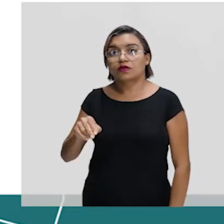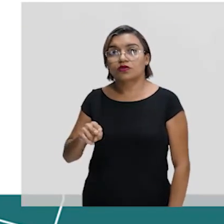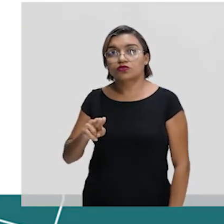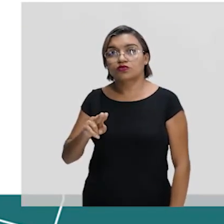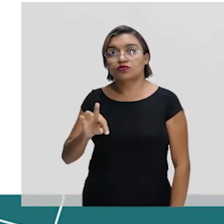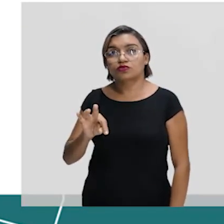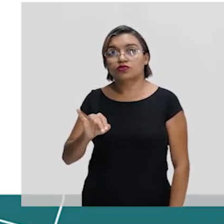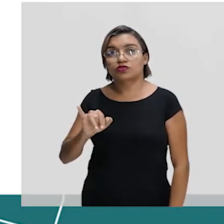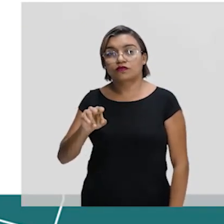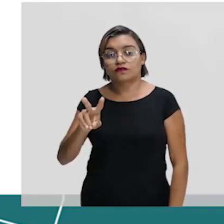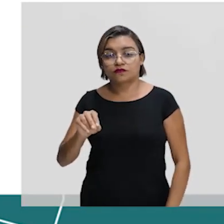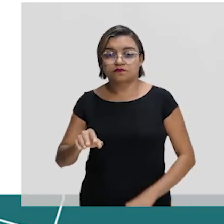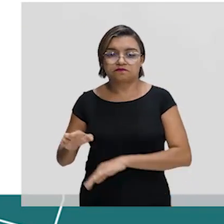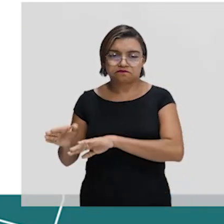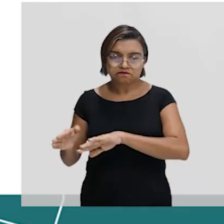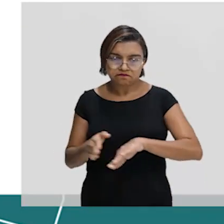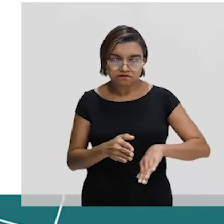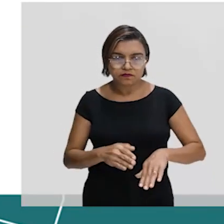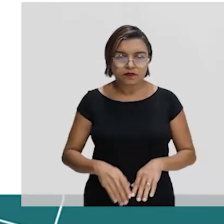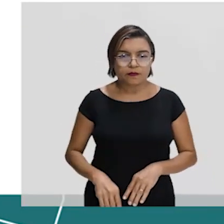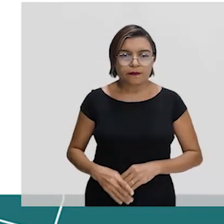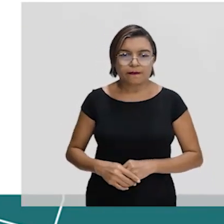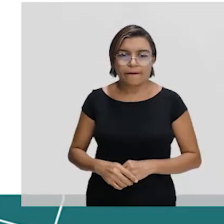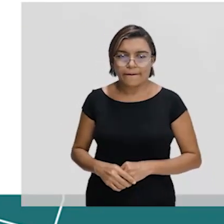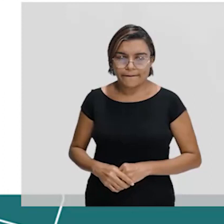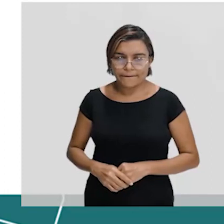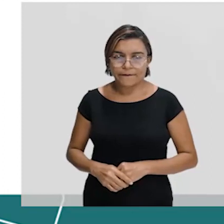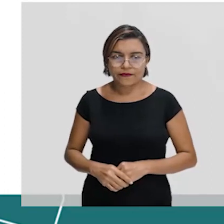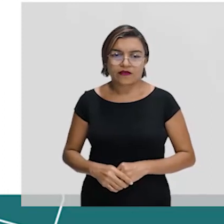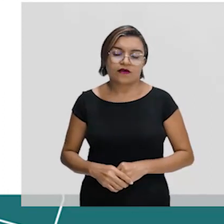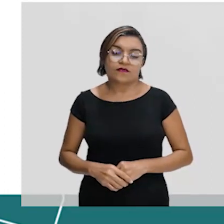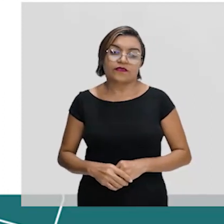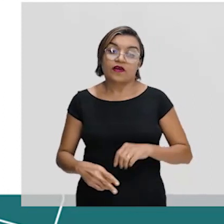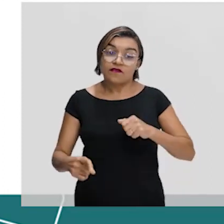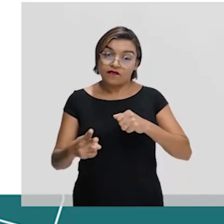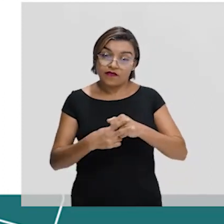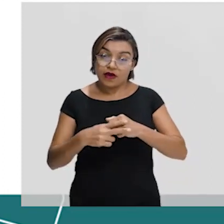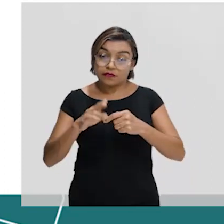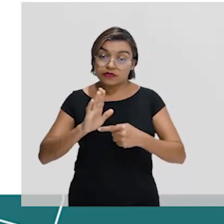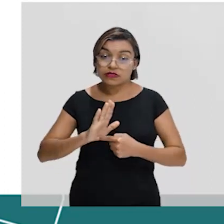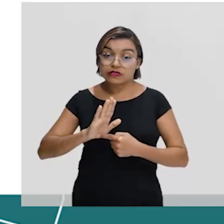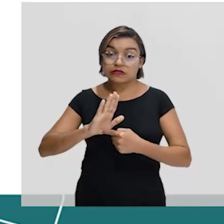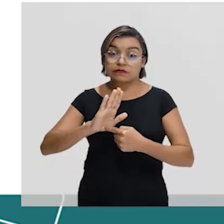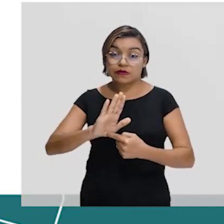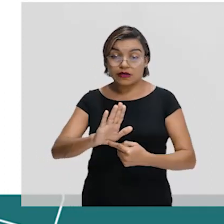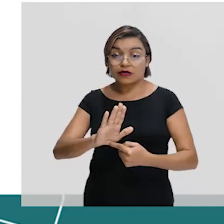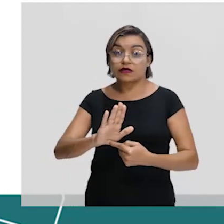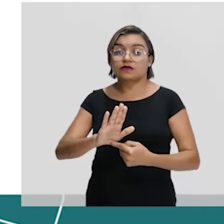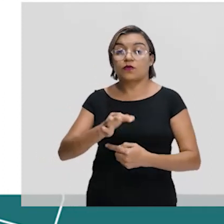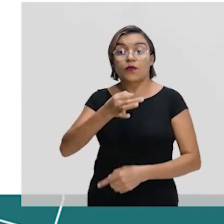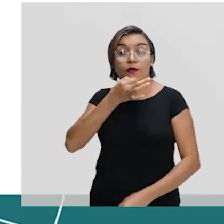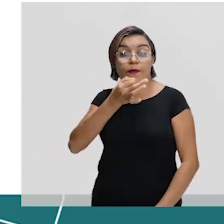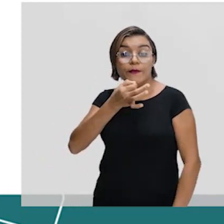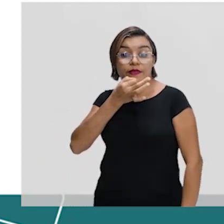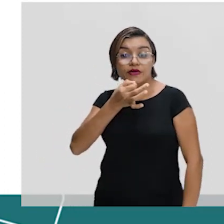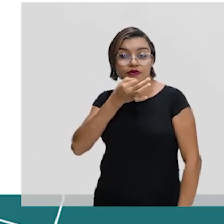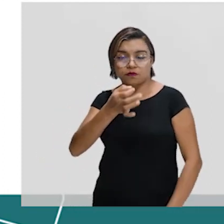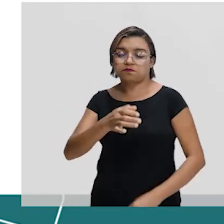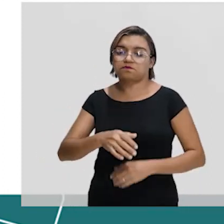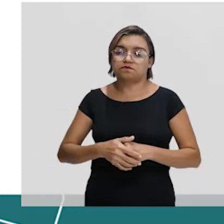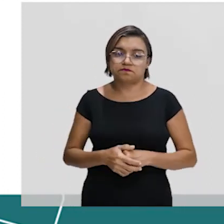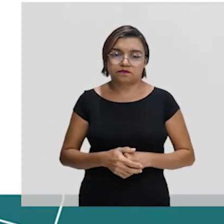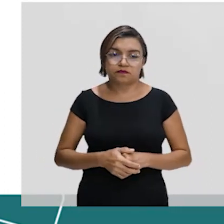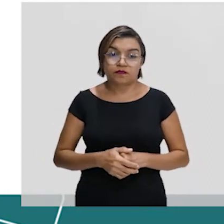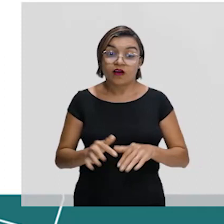tenho o quê? Verbos que expressam percepção ou opinião. Crer, opinar e parecer. Se a